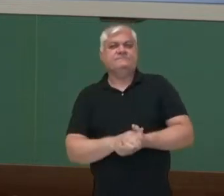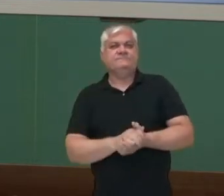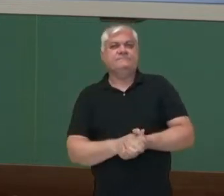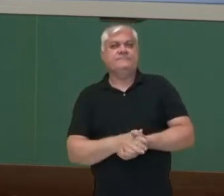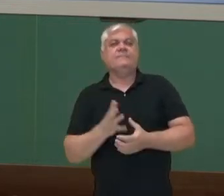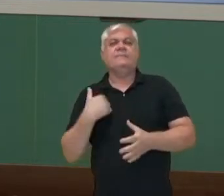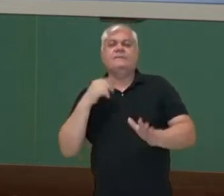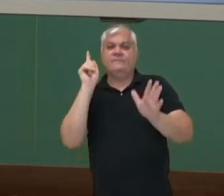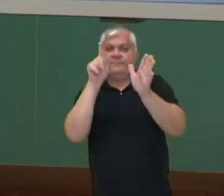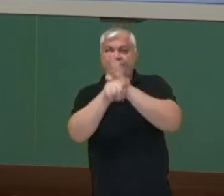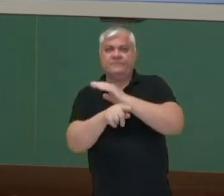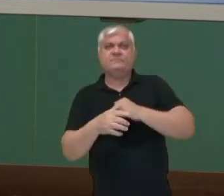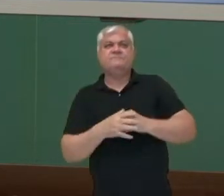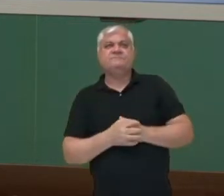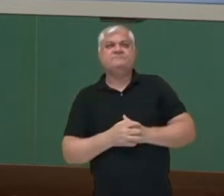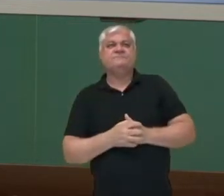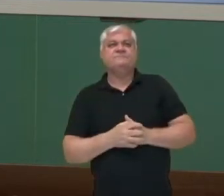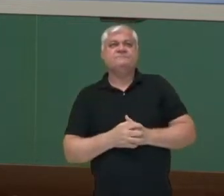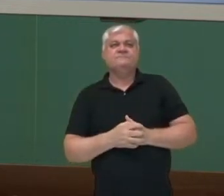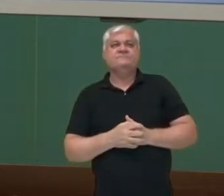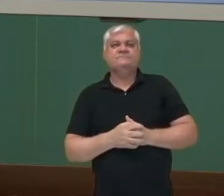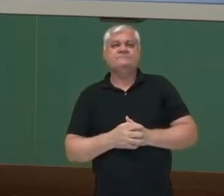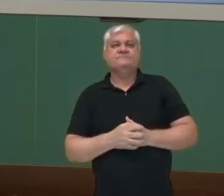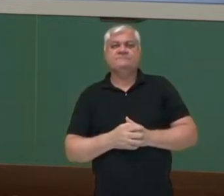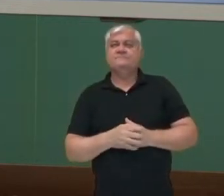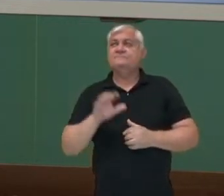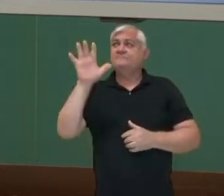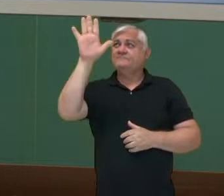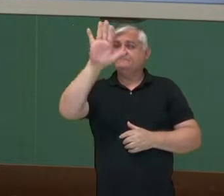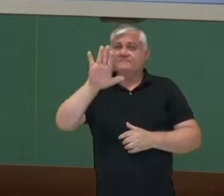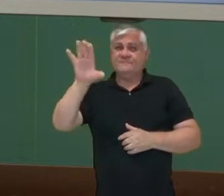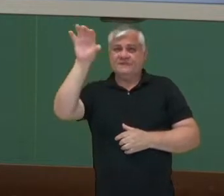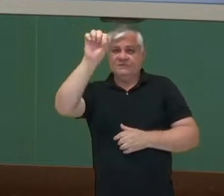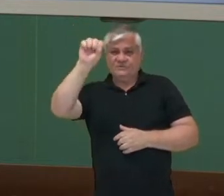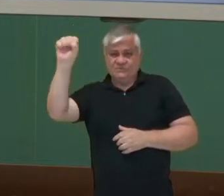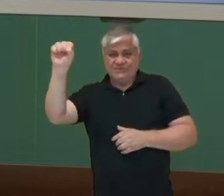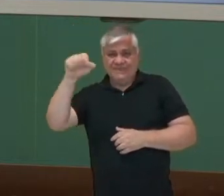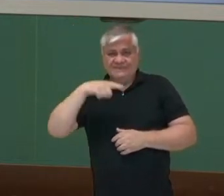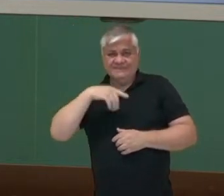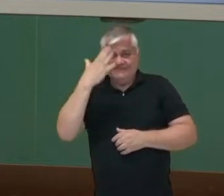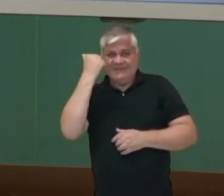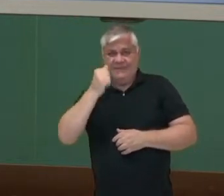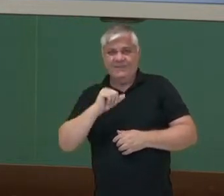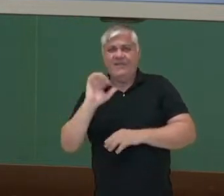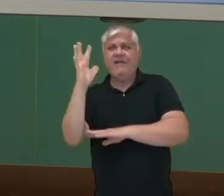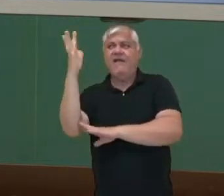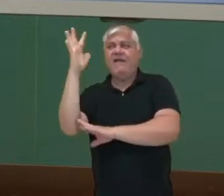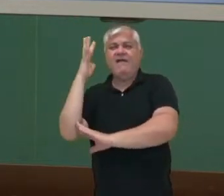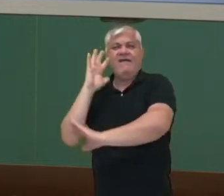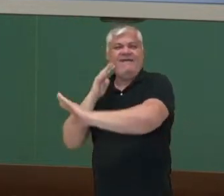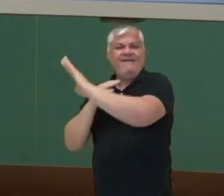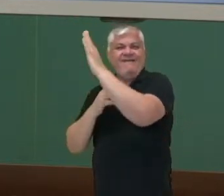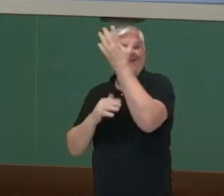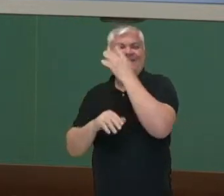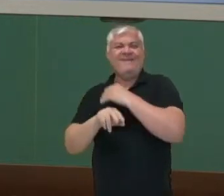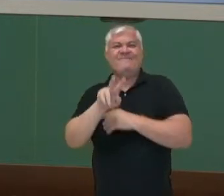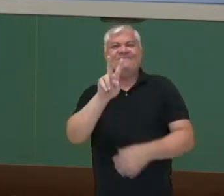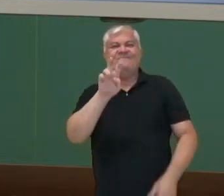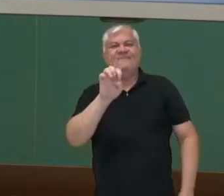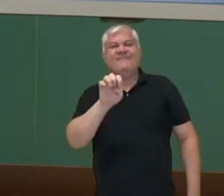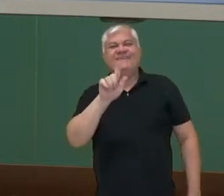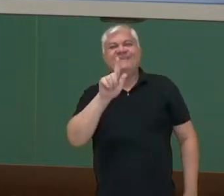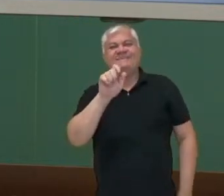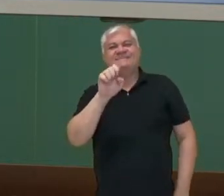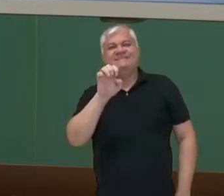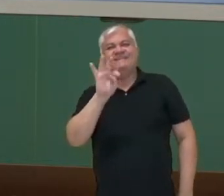para vocês, vocês sabem quais vegetações encontramos no sudeste? Quando falamos de vegetação, você pode